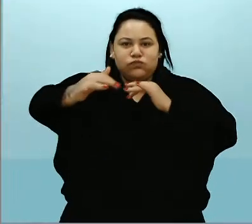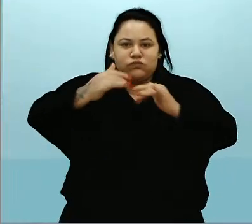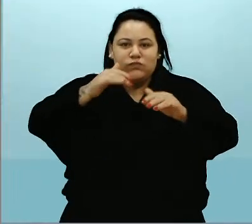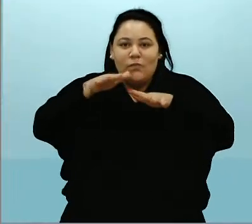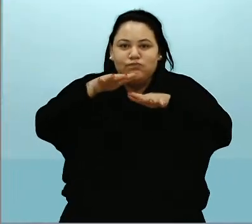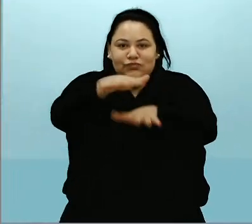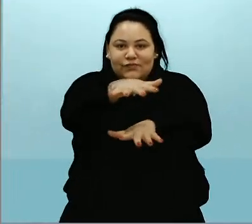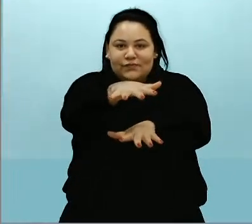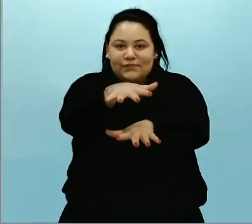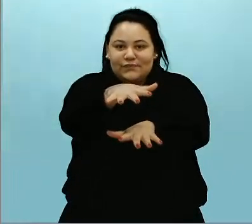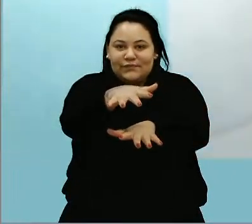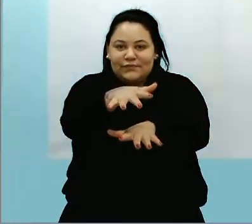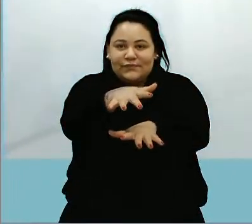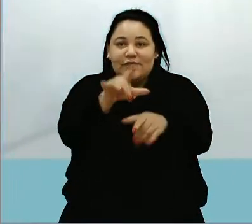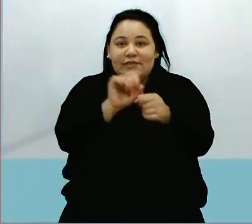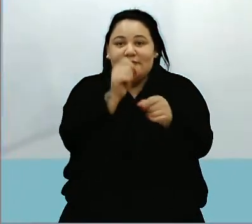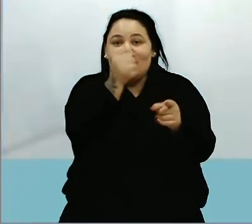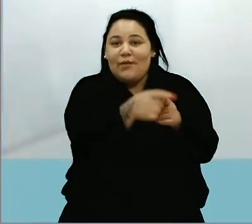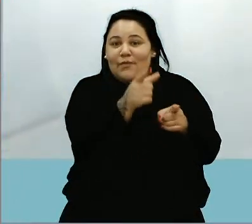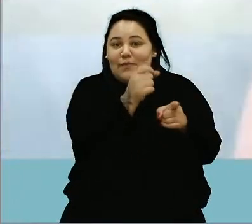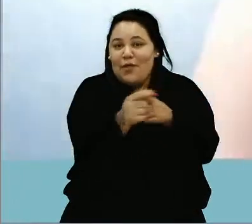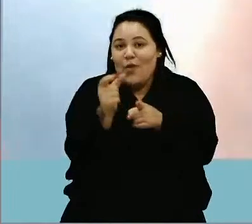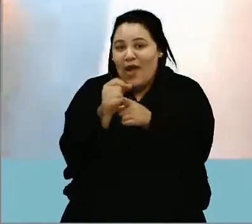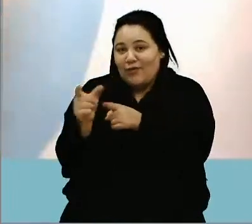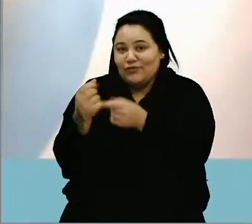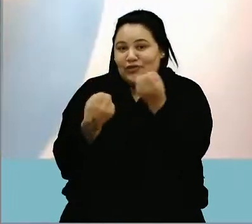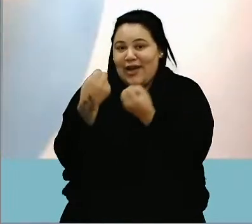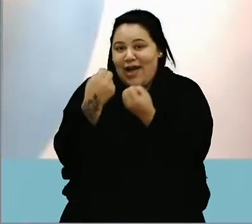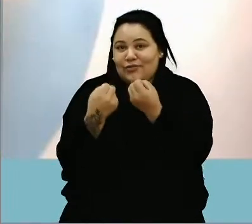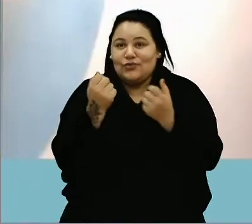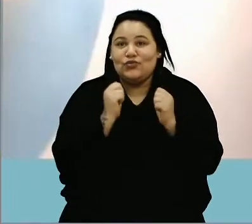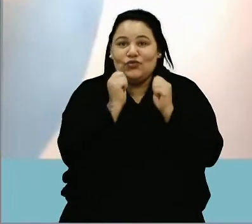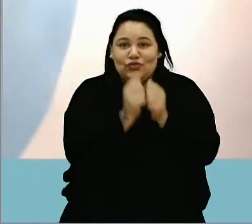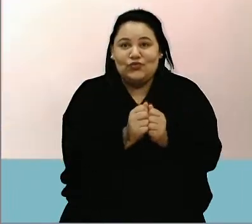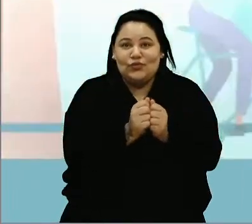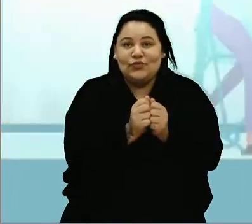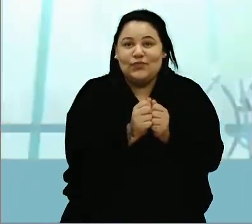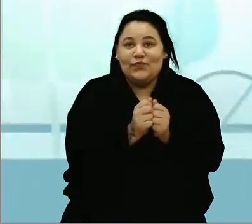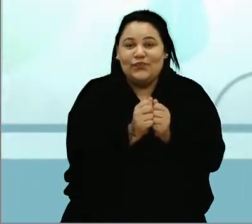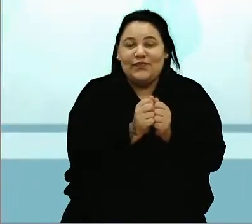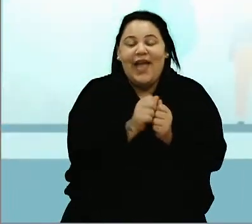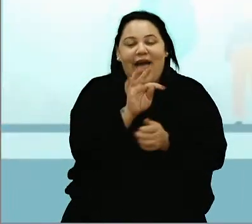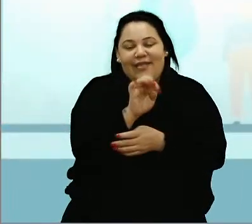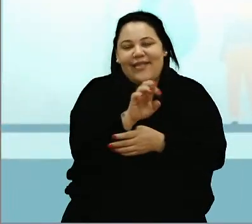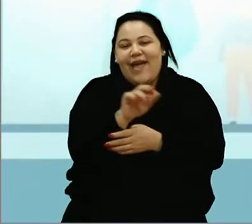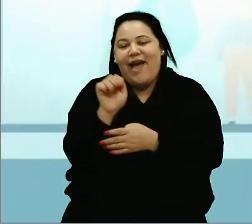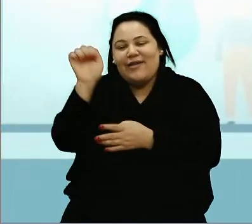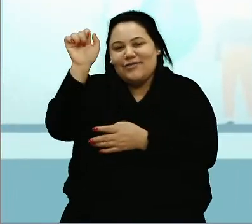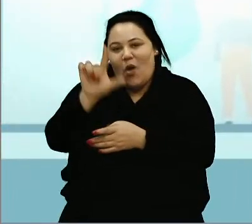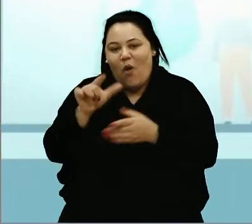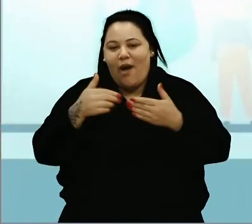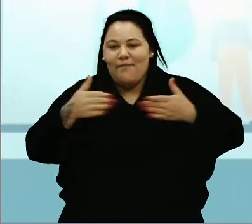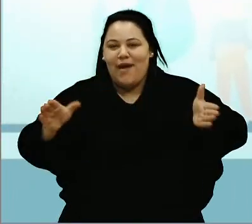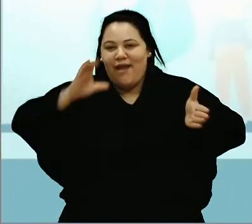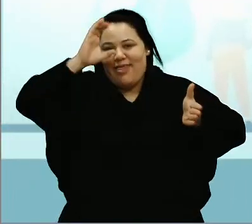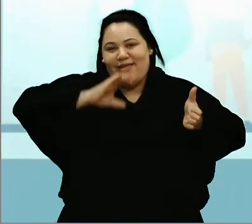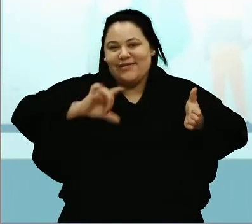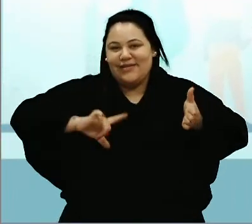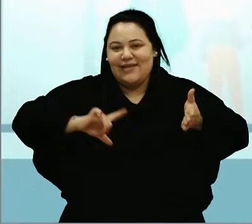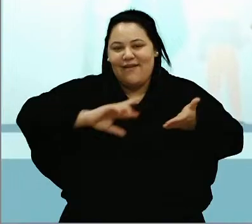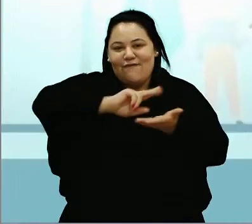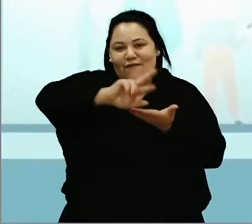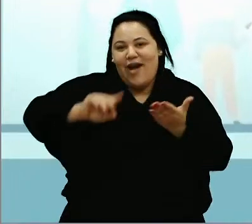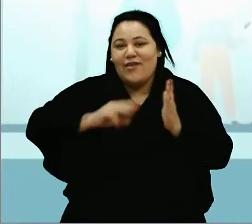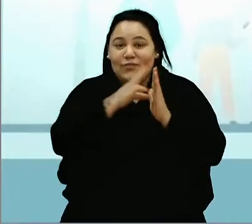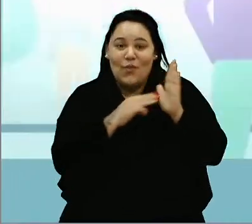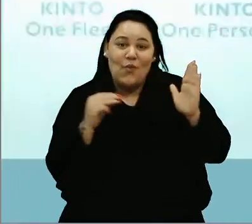através da locação de veículos Toyota junto à Quinto. A TerraSol coloca à disposição dos clientes uma linha de modelos